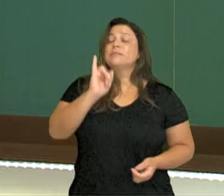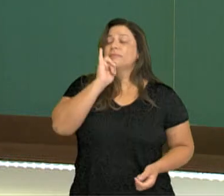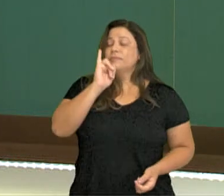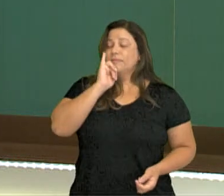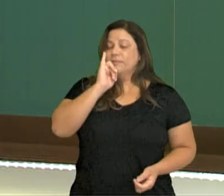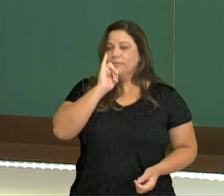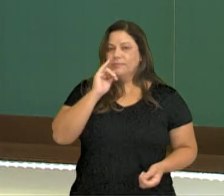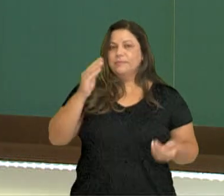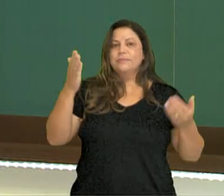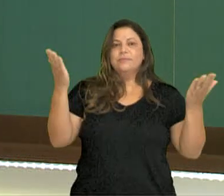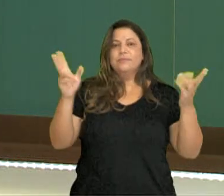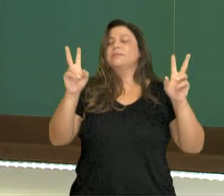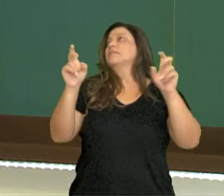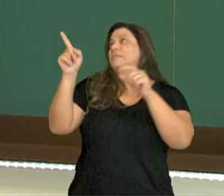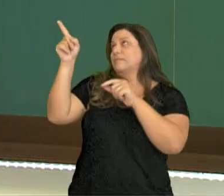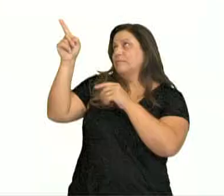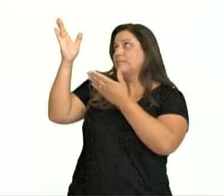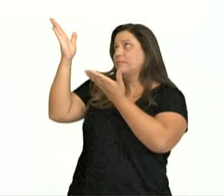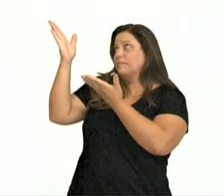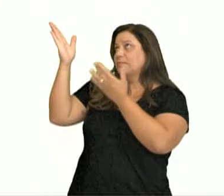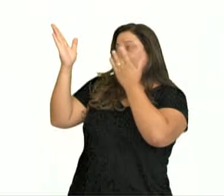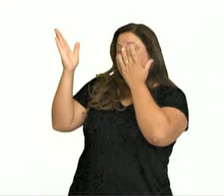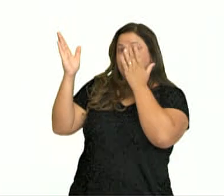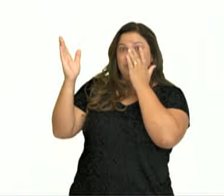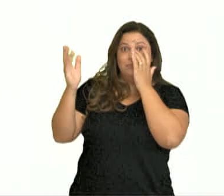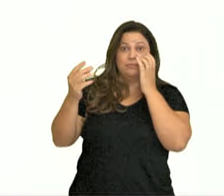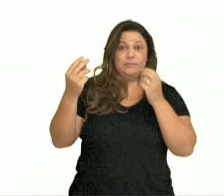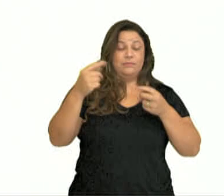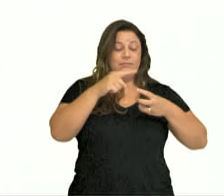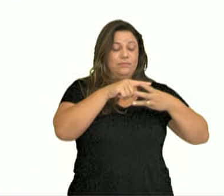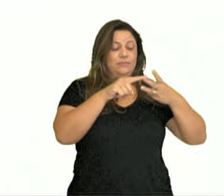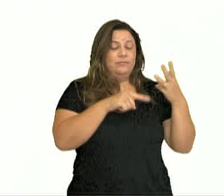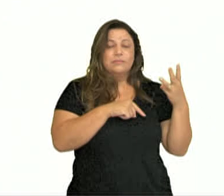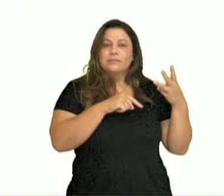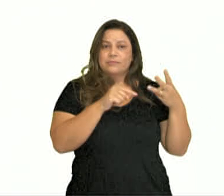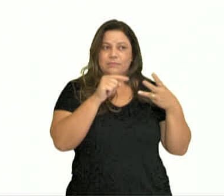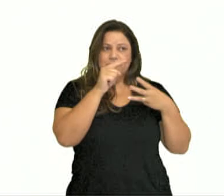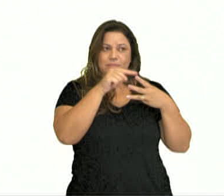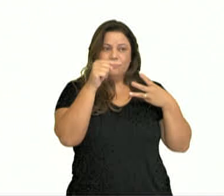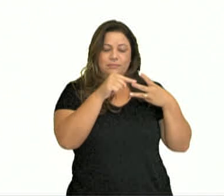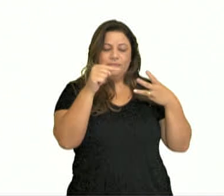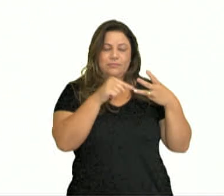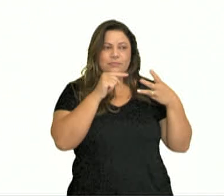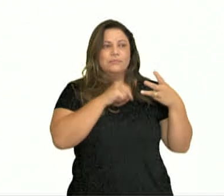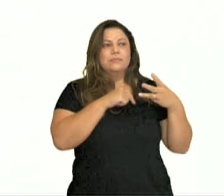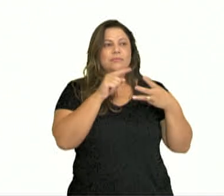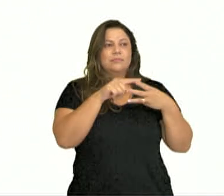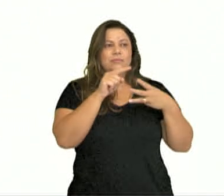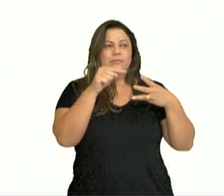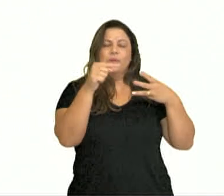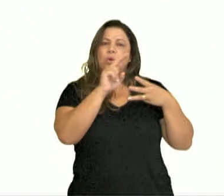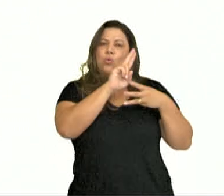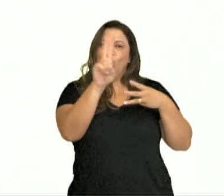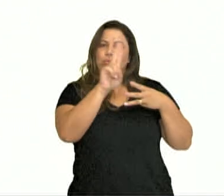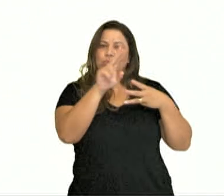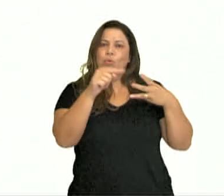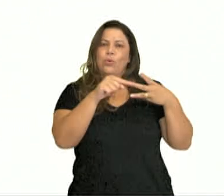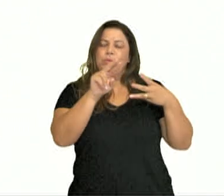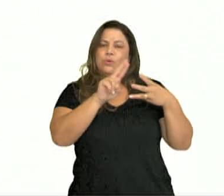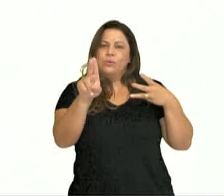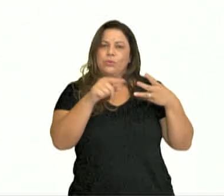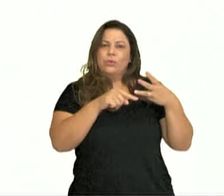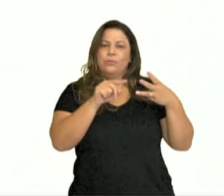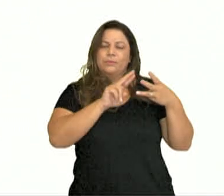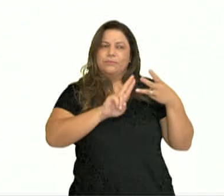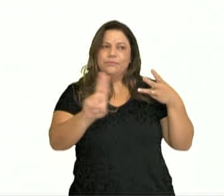Exemplos das algas. Então aqui essas três primeiras são as algas unicelulares, as euglenófitas, as crisófitas,